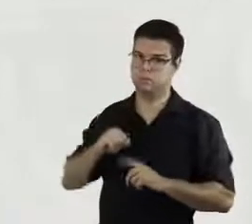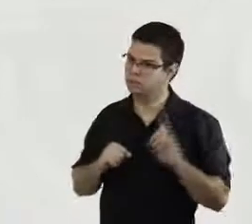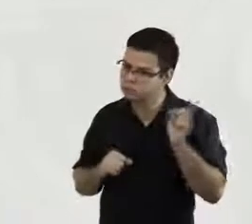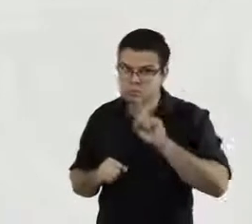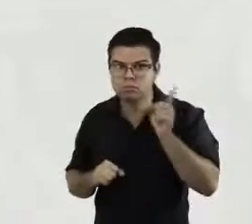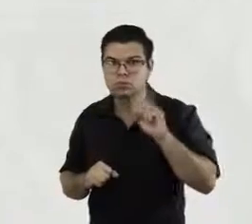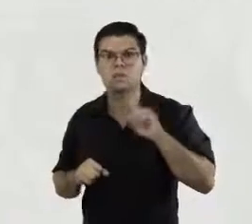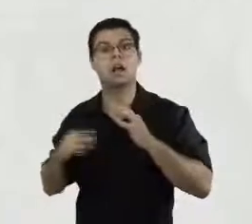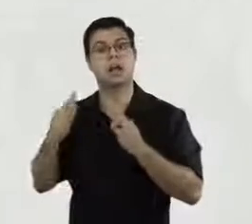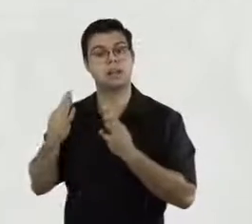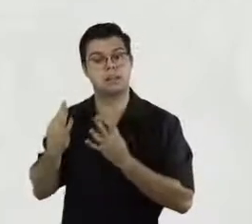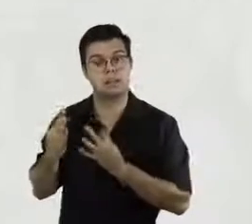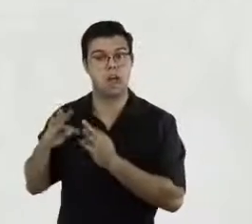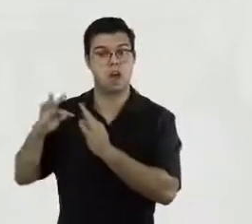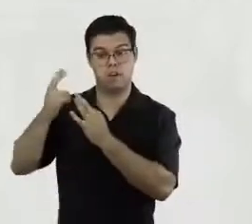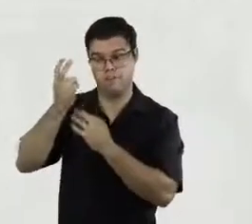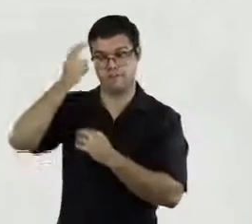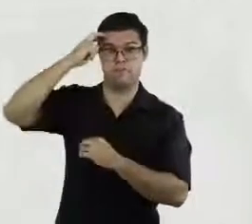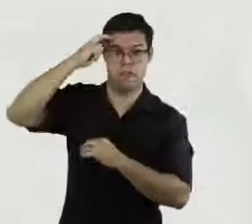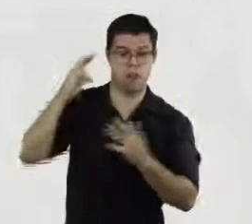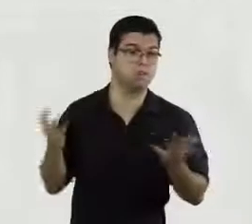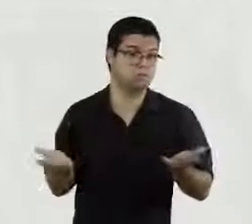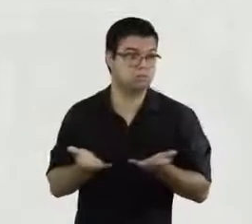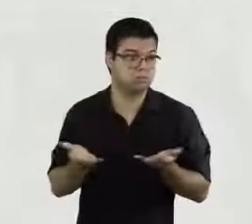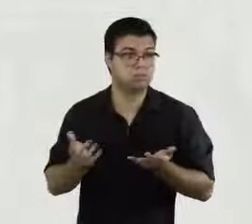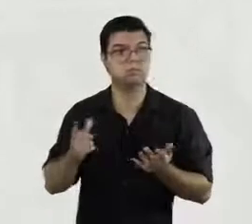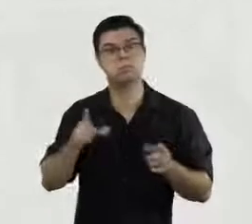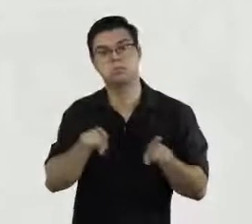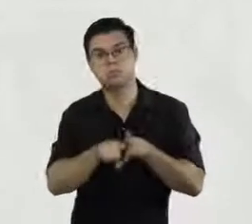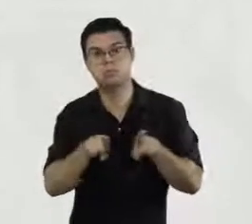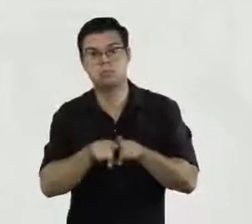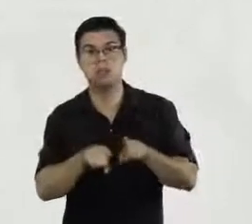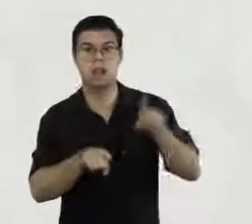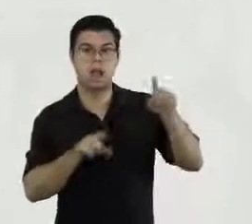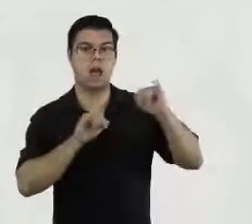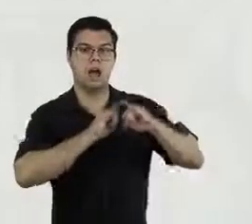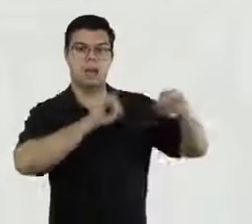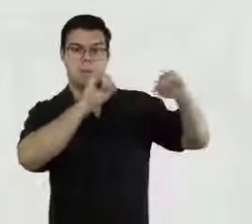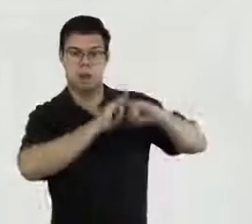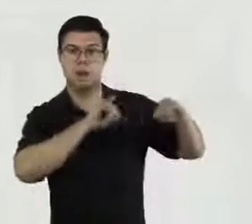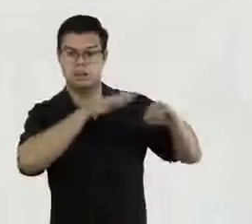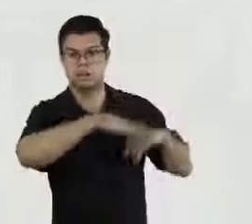tecnologias intelectuais da modernidade, da imprensa,